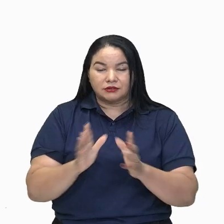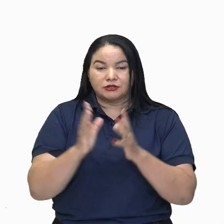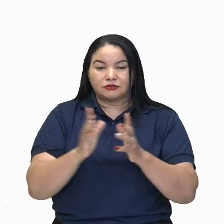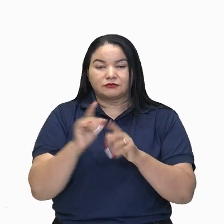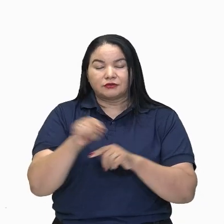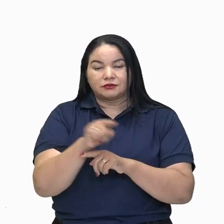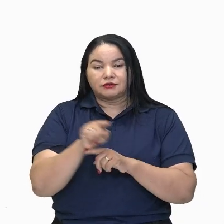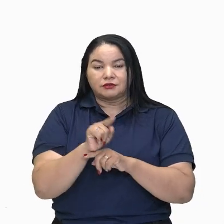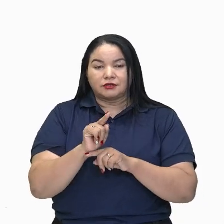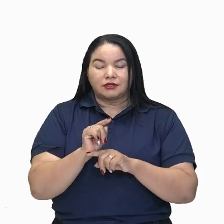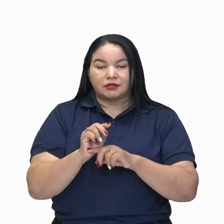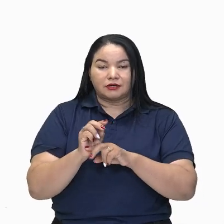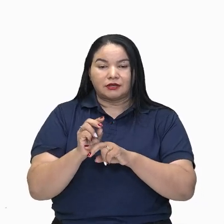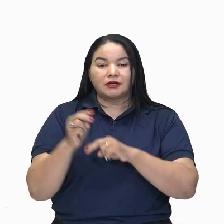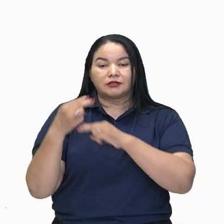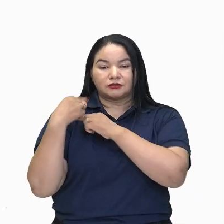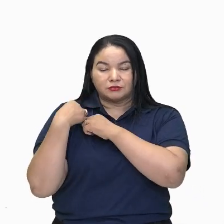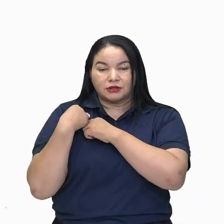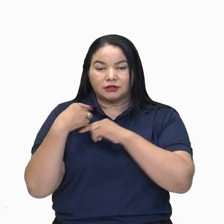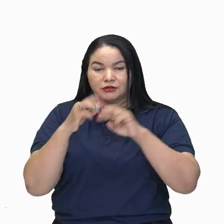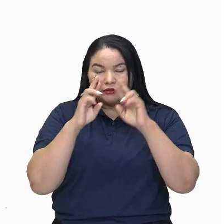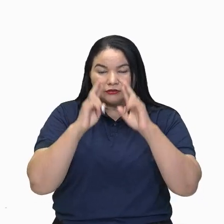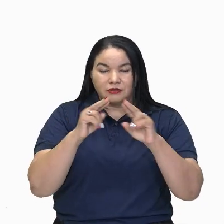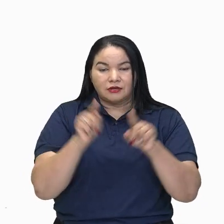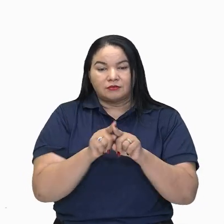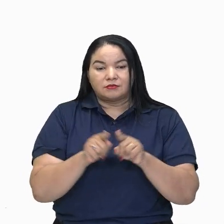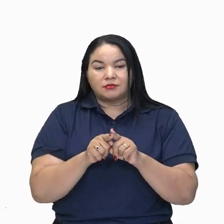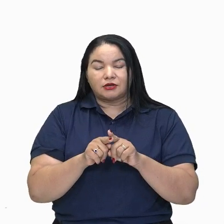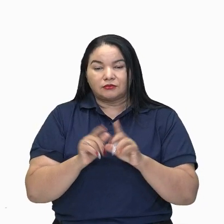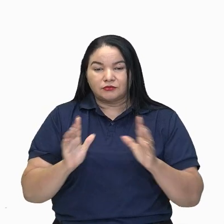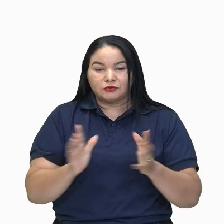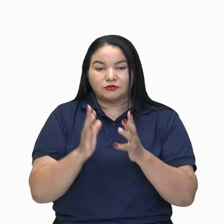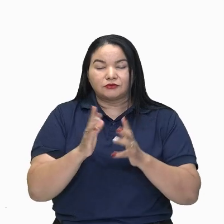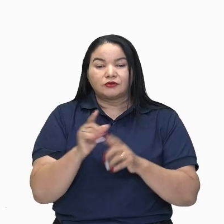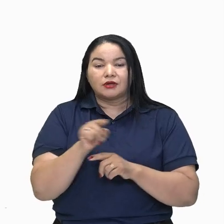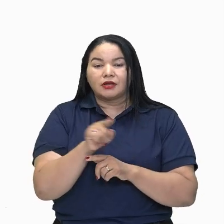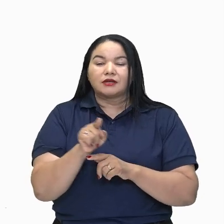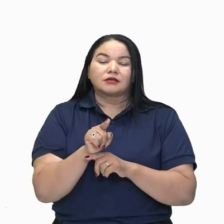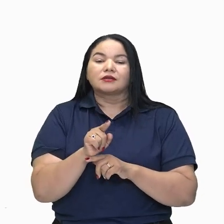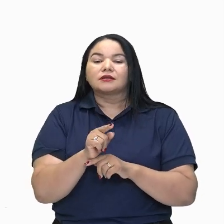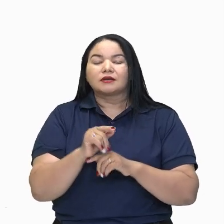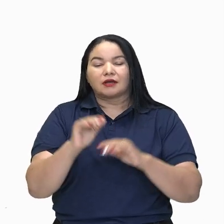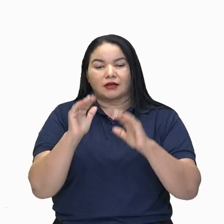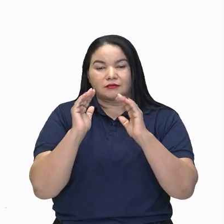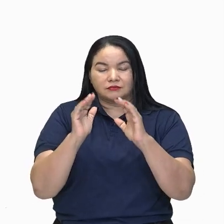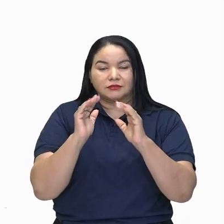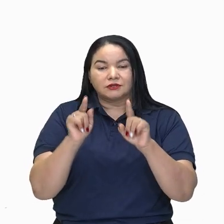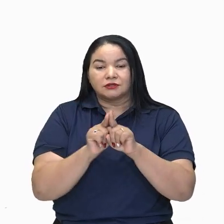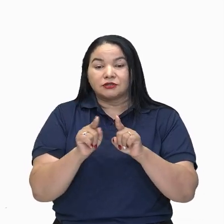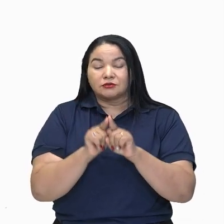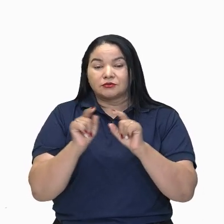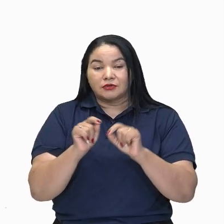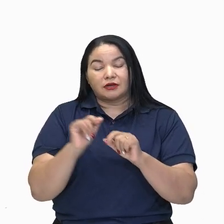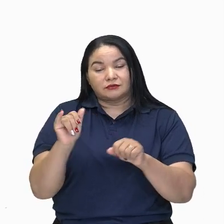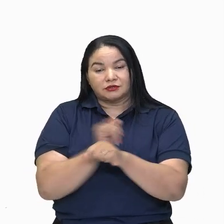e admiração pelo Exército Brasileiro. Então, essa é uma estratégia que foi utilizada para